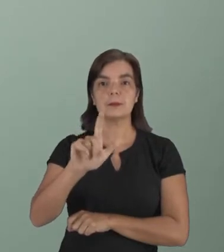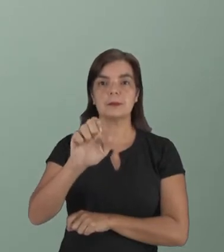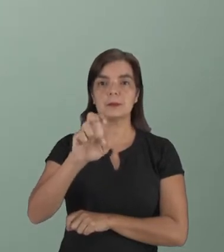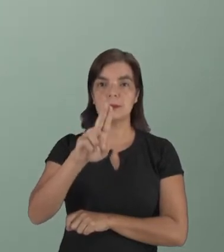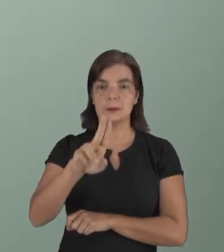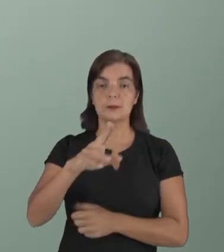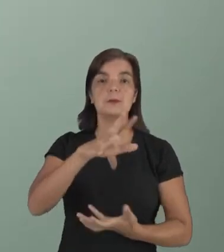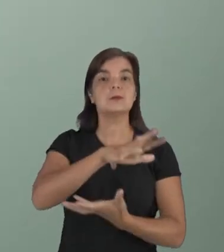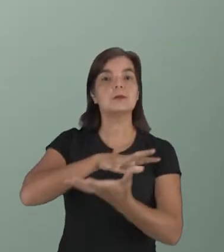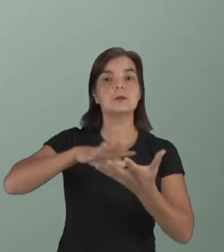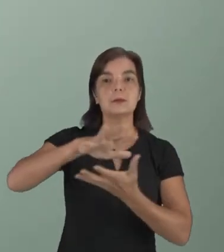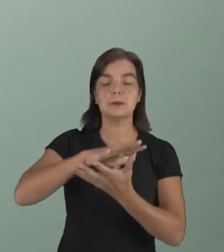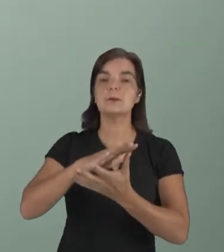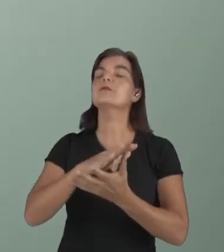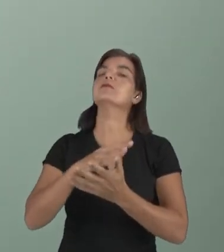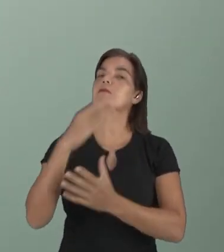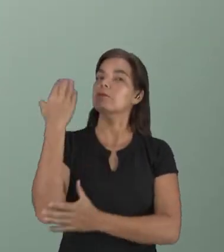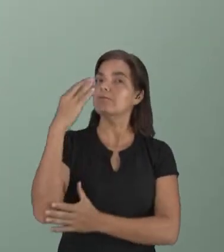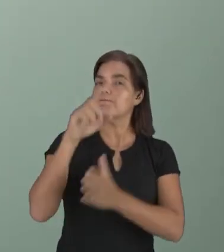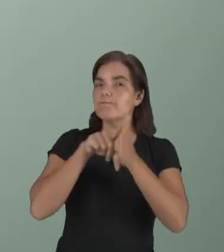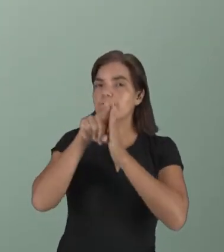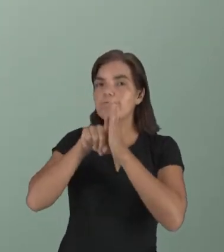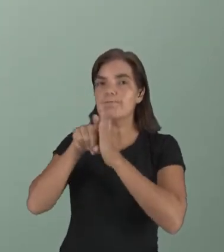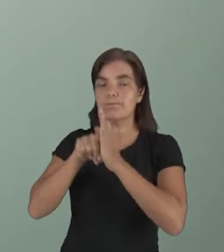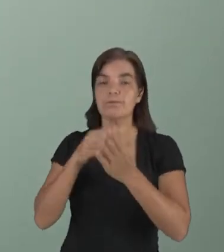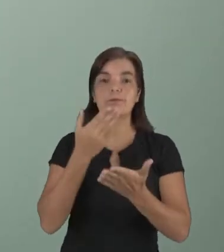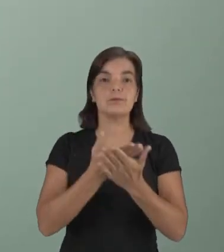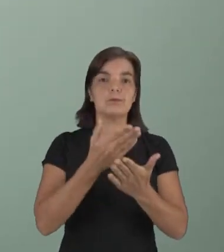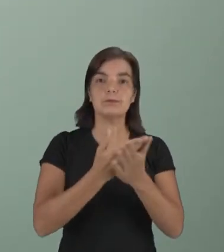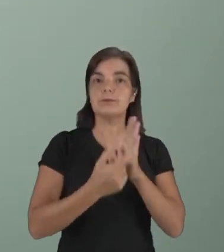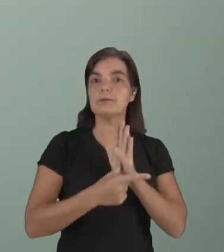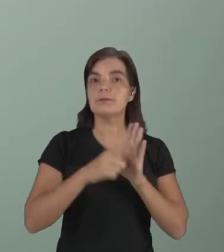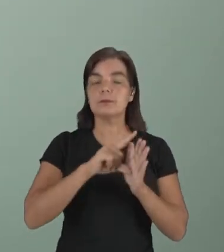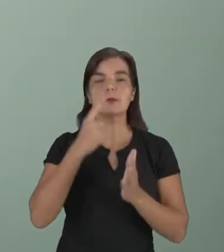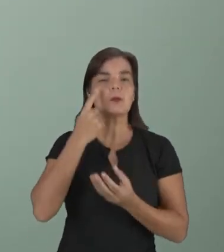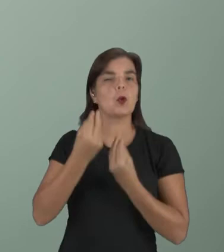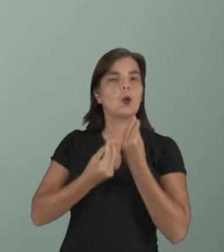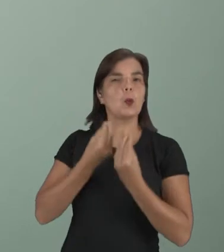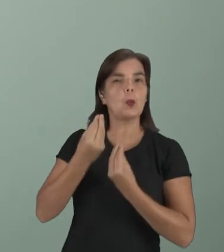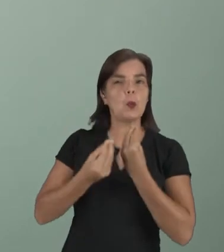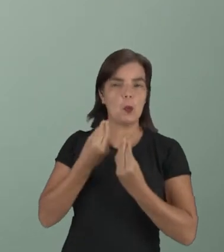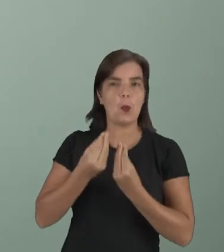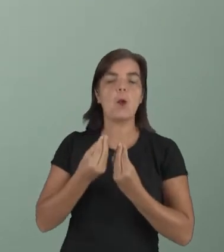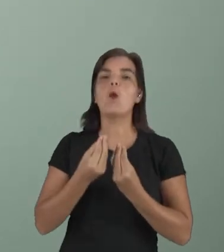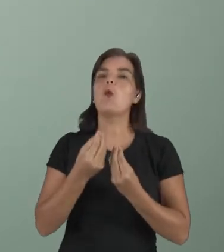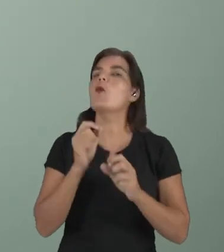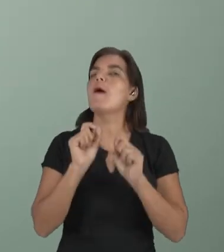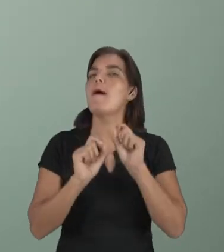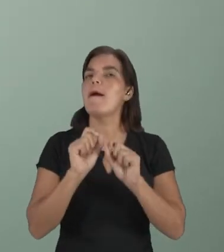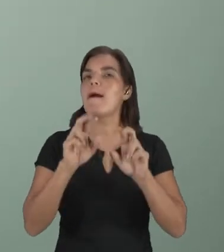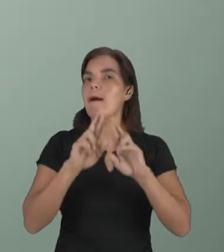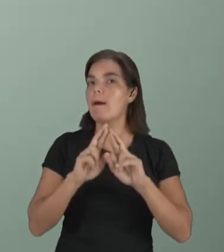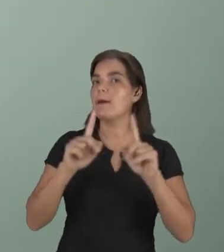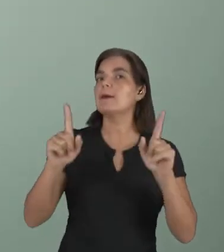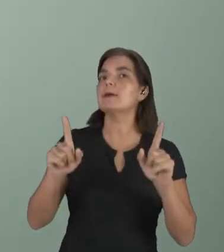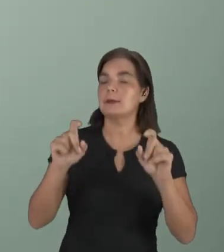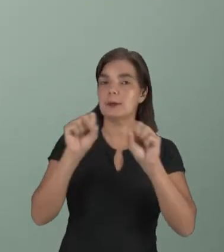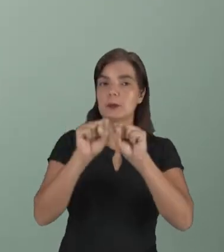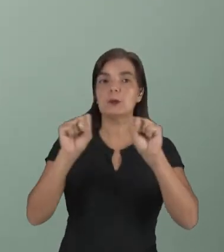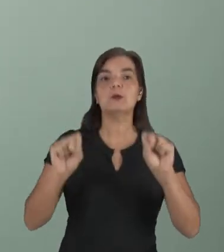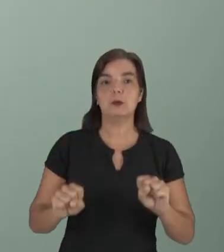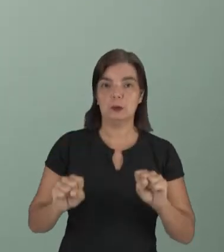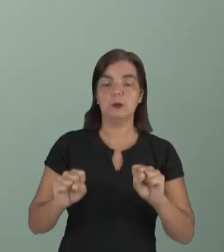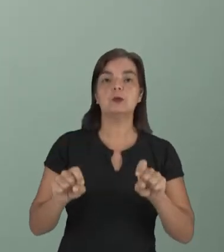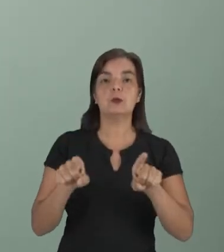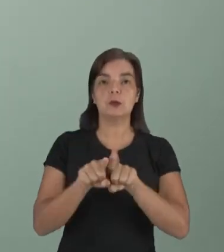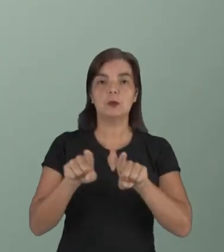Revolução Científica. Já vimos em algumas aulas anteriores como que funcionavam os sistemas, a diferença do sistema